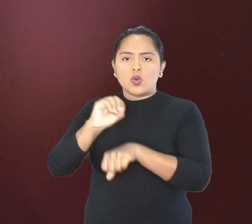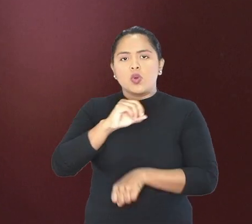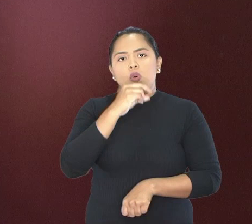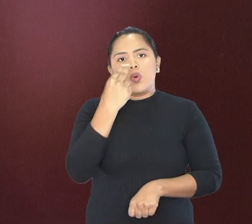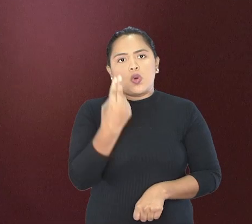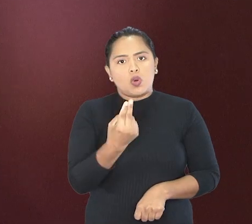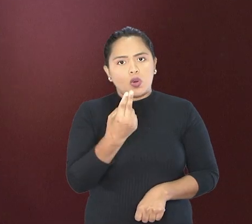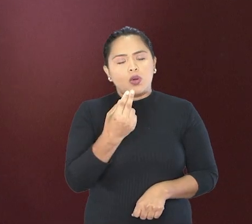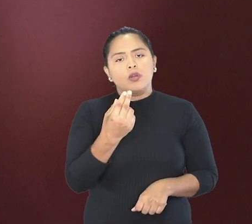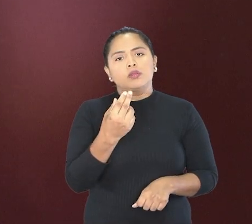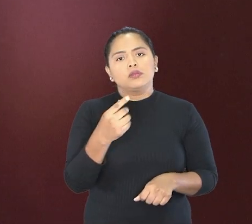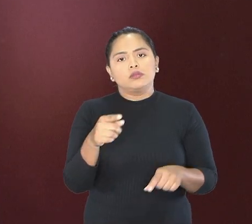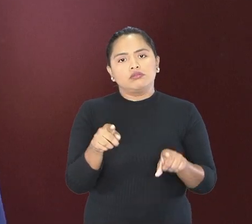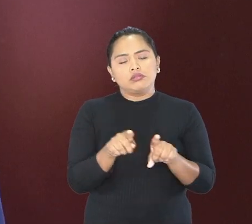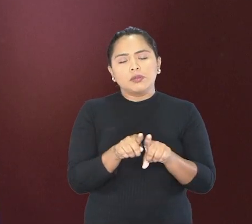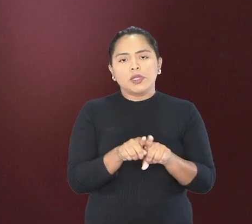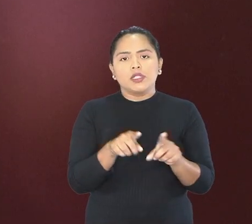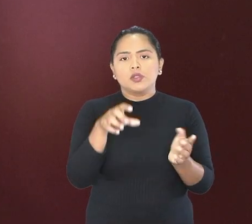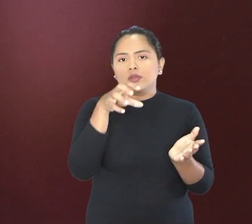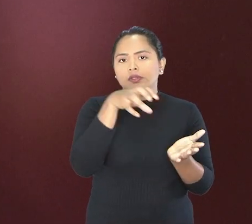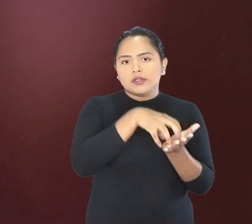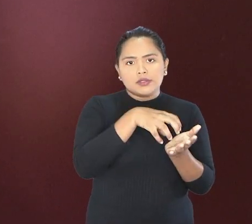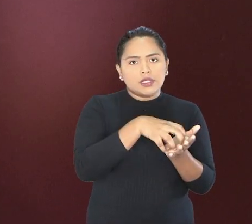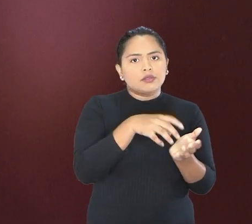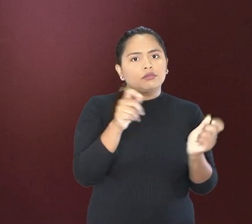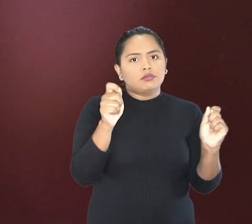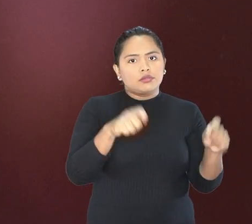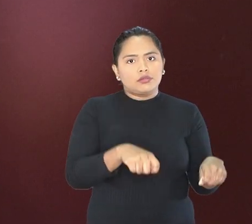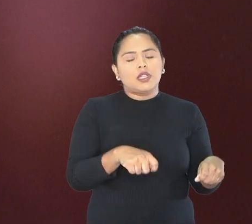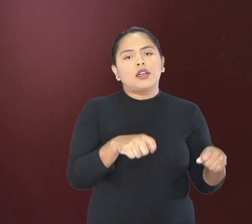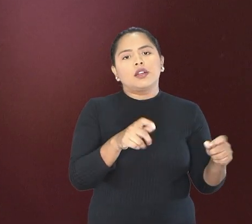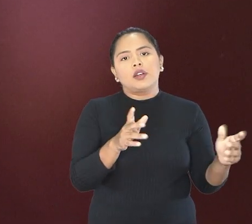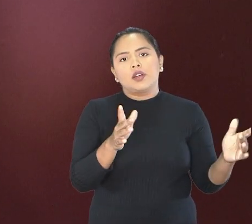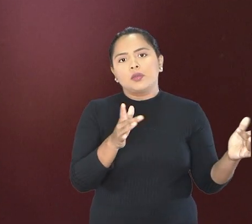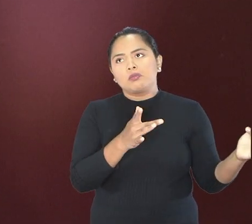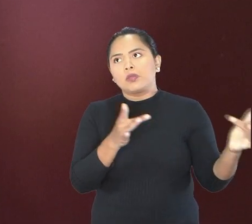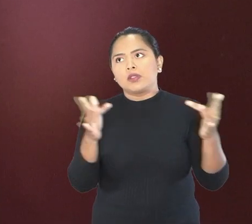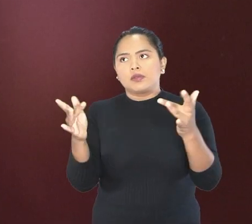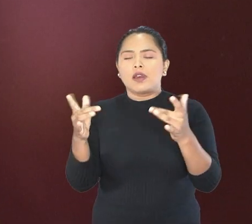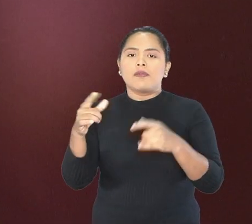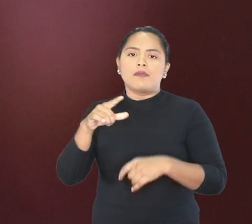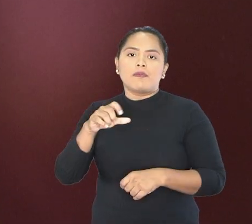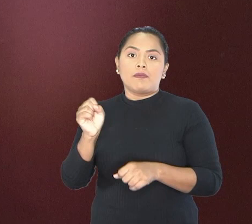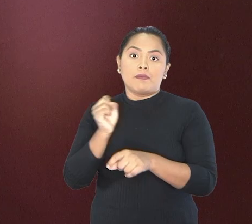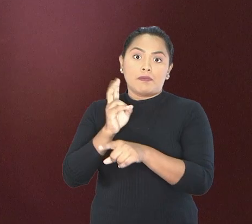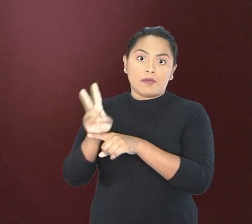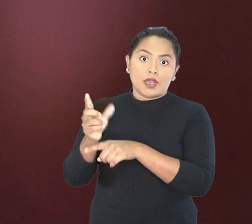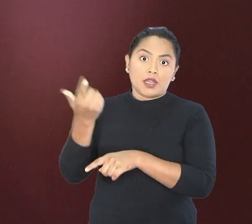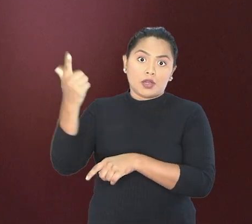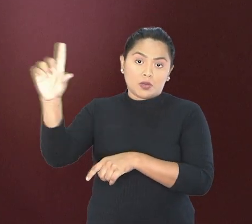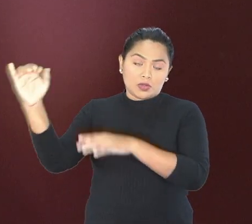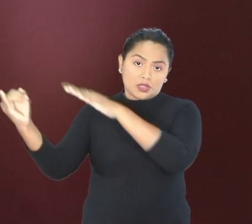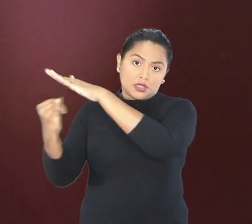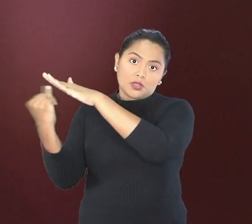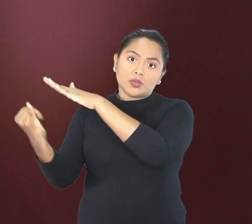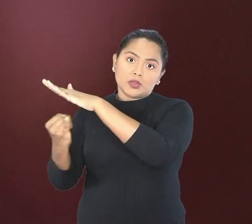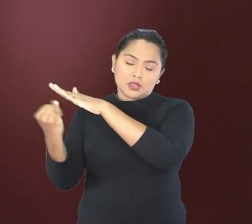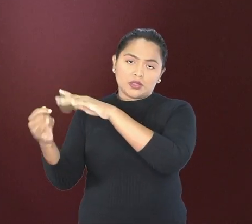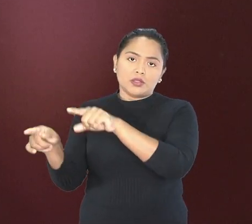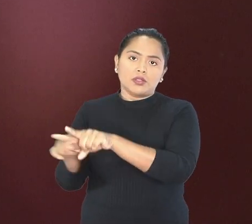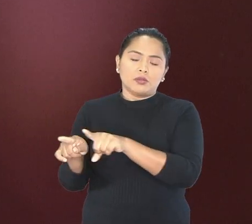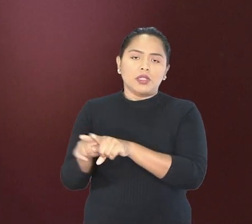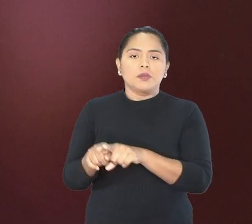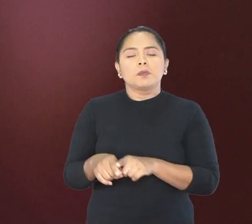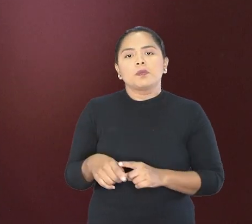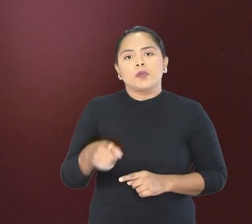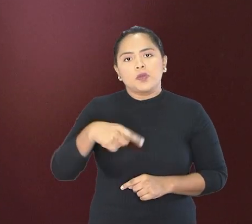cursos para esses órgãos, e a gente foi estabelecendo essas parcerias de modo que os nossos servidores são convidados para fazer